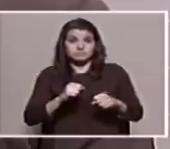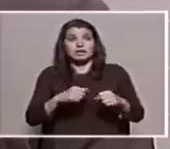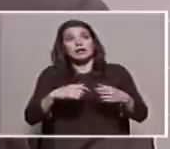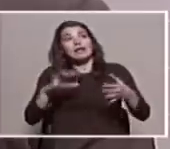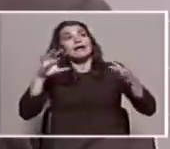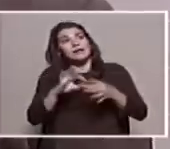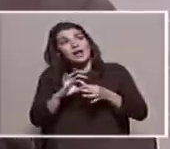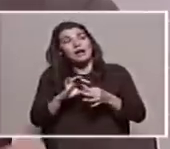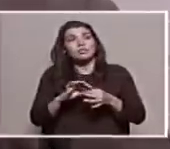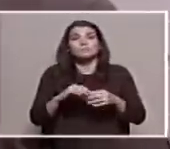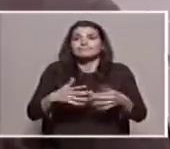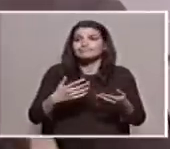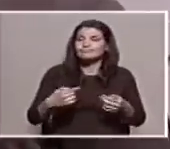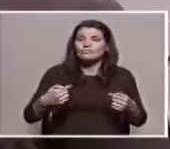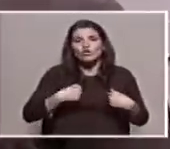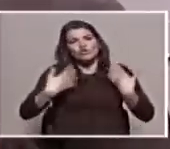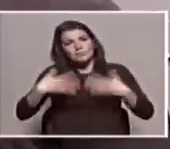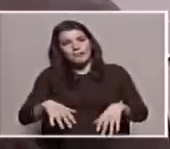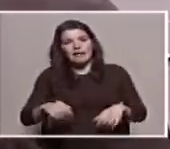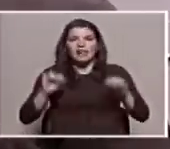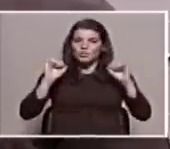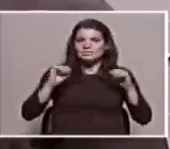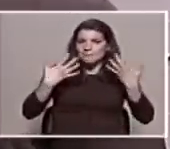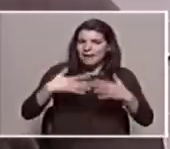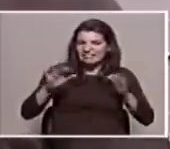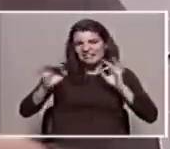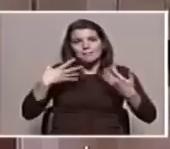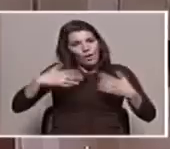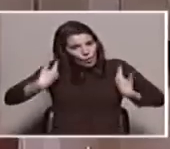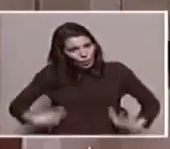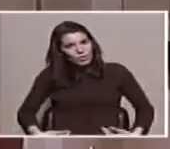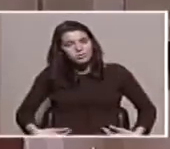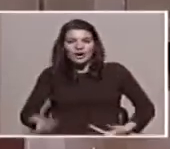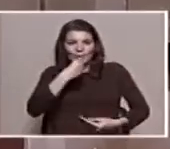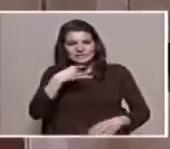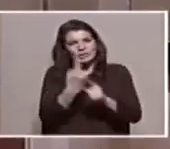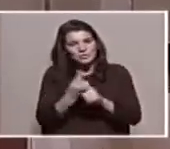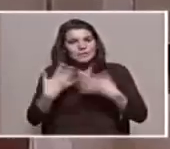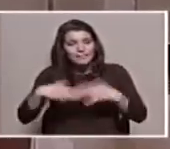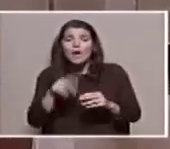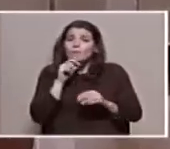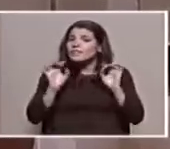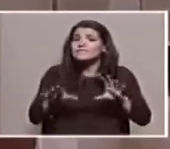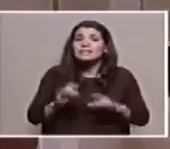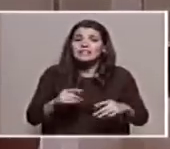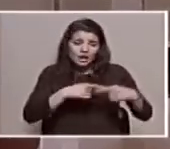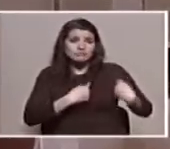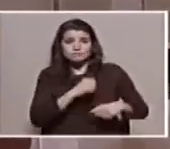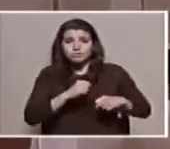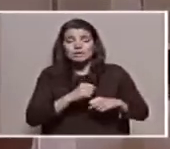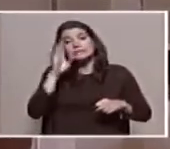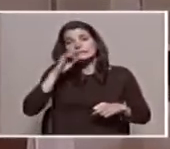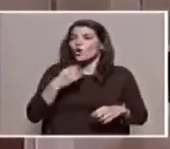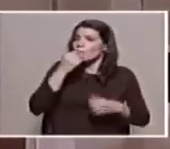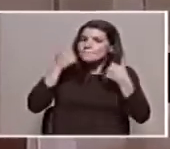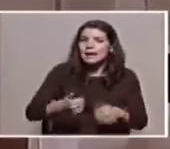eh má educação Nossa do nosso corpo a alimentação portanto nós podemos prevenir um infarto tivemos uma boa alimentação uma